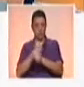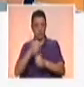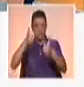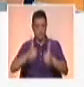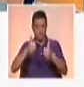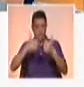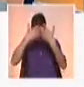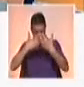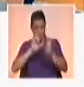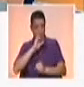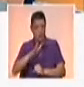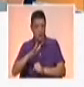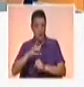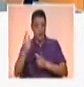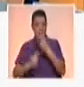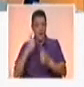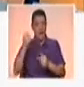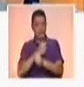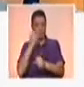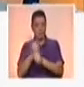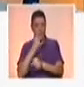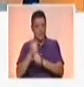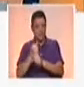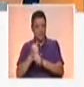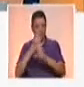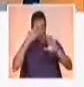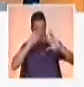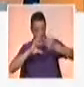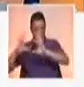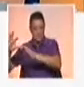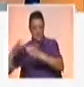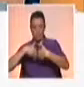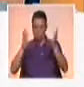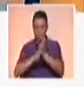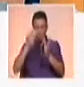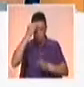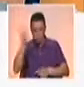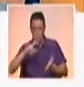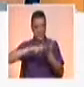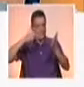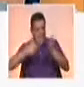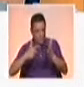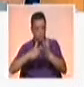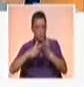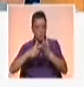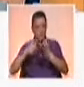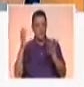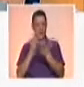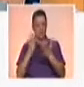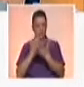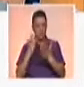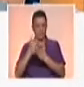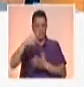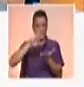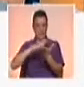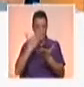dúvida. Há realmente um trabalho de articulação entre todos os técnicos e de... pronto, é uma escola que tem